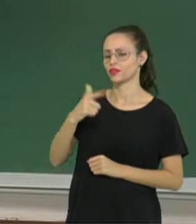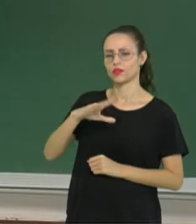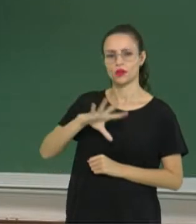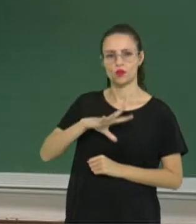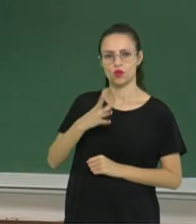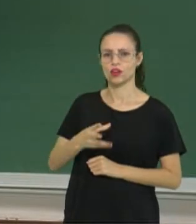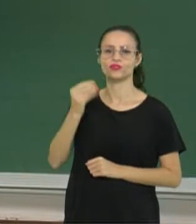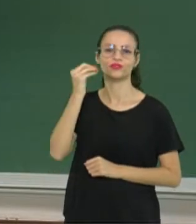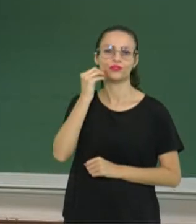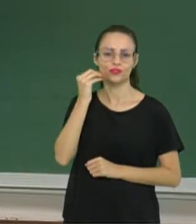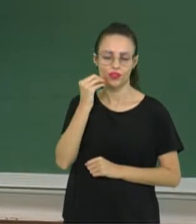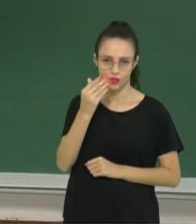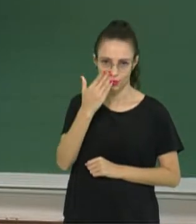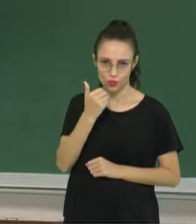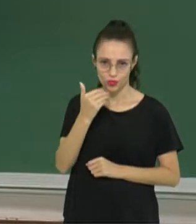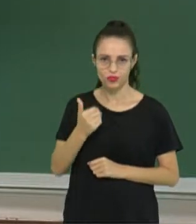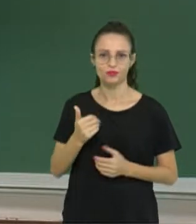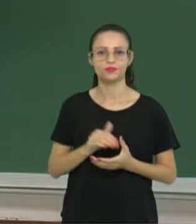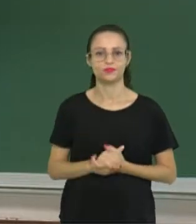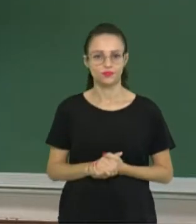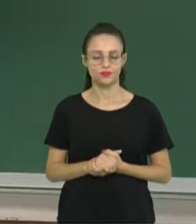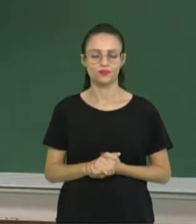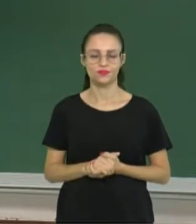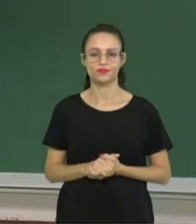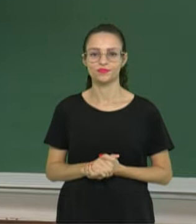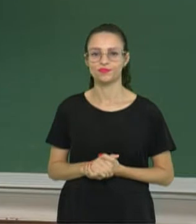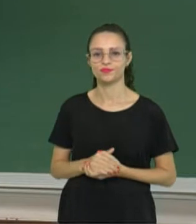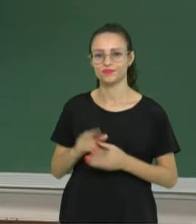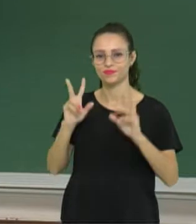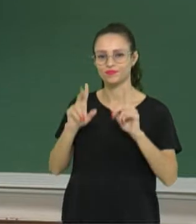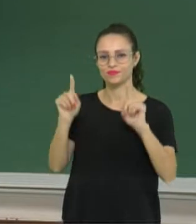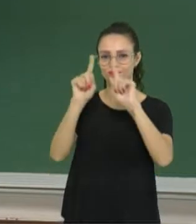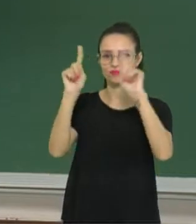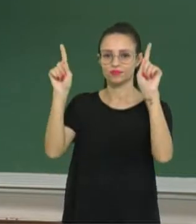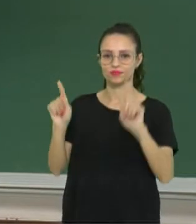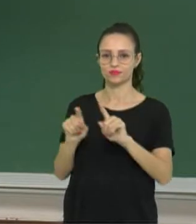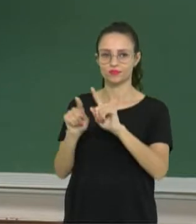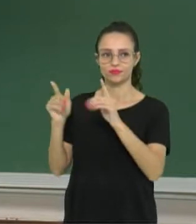capaz de tentar, como está no nosso quadrinho, ok?